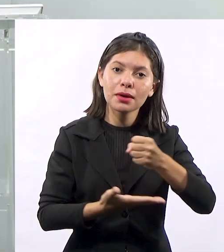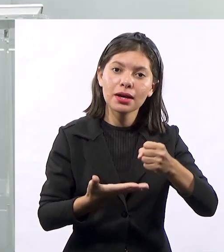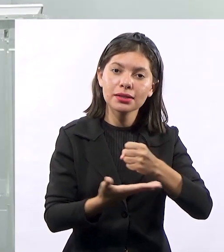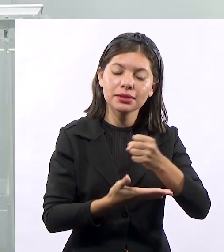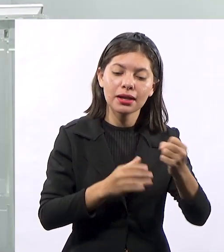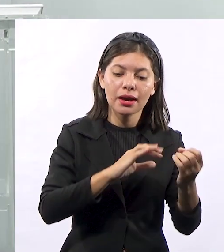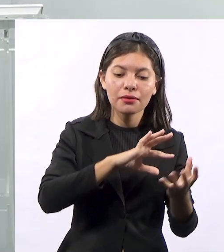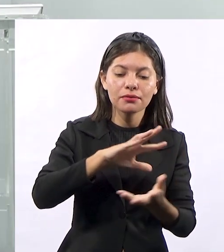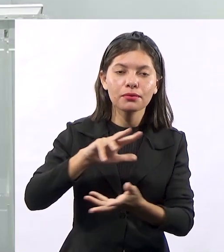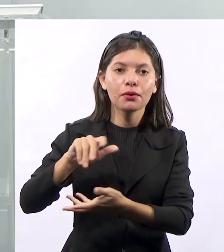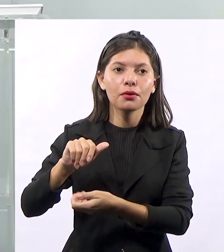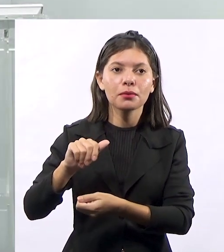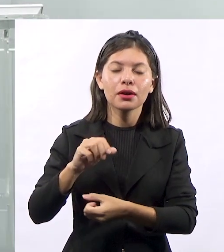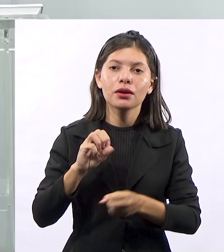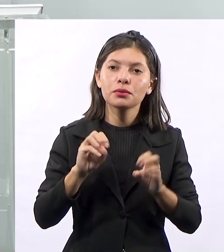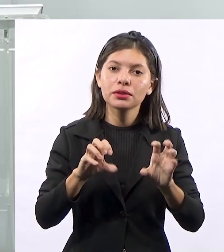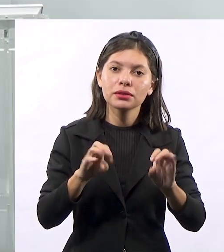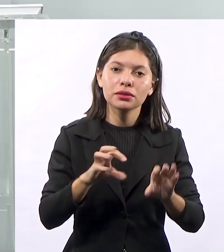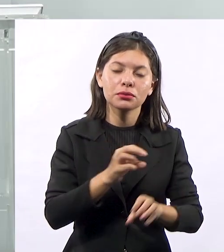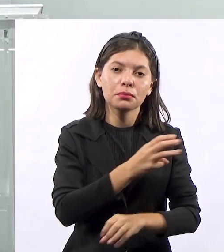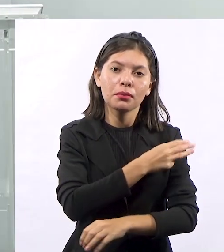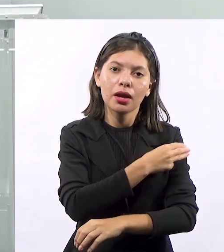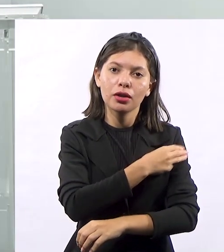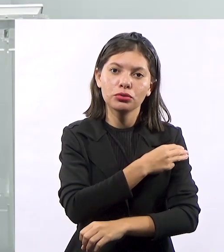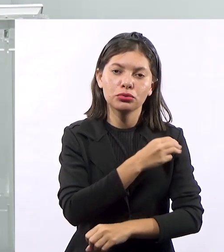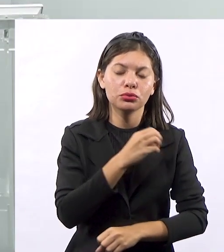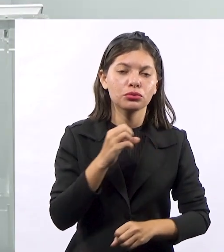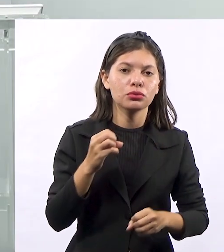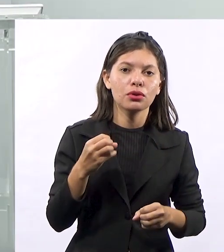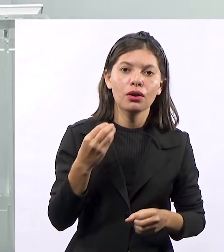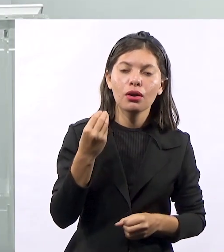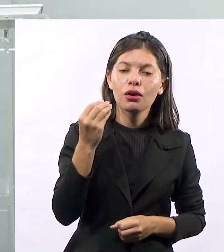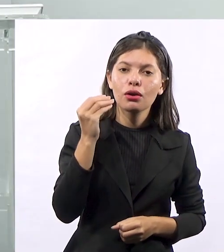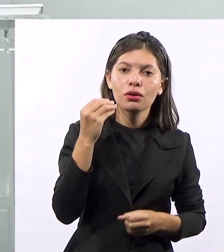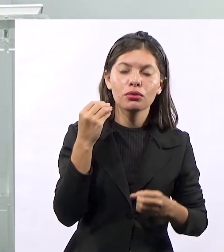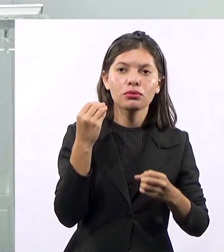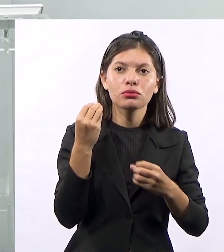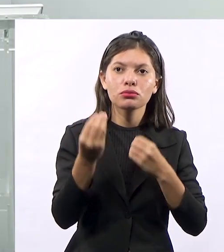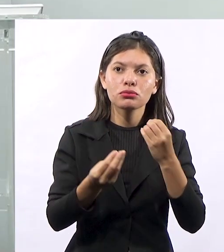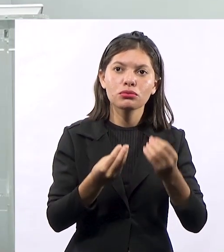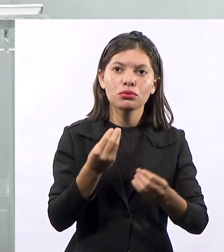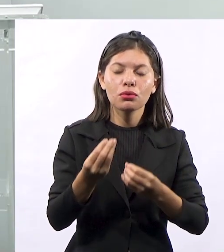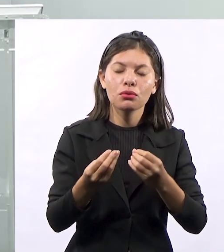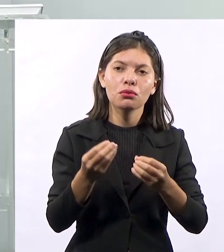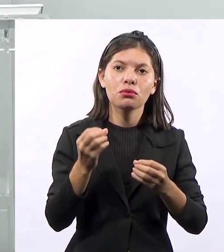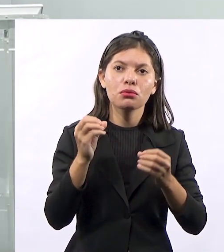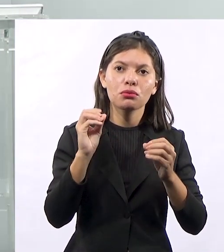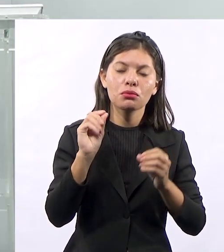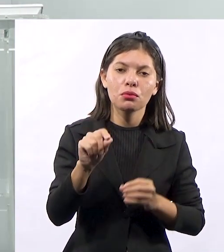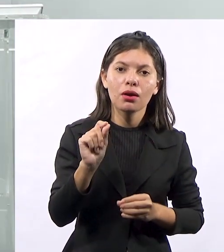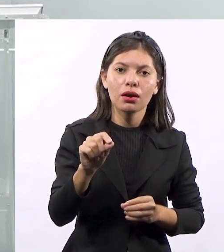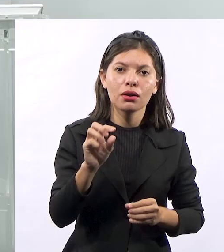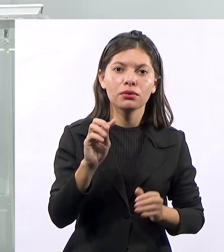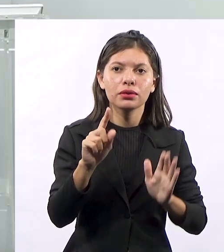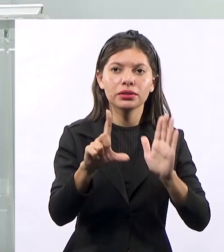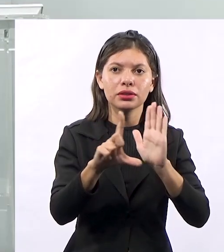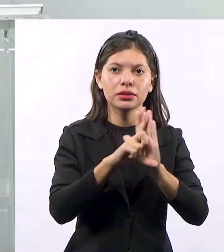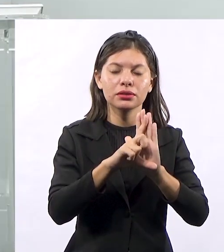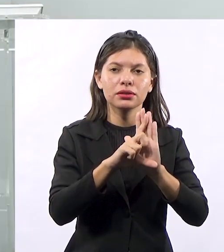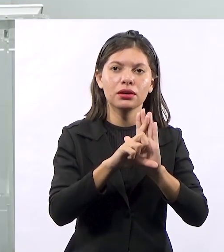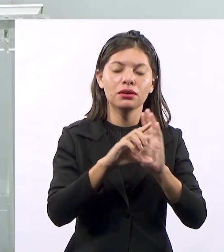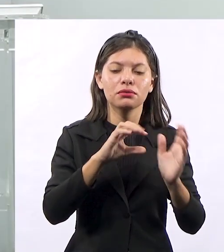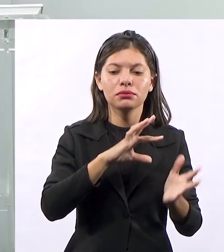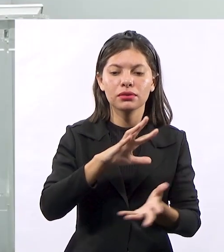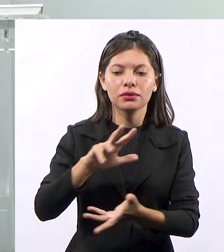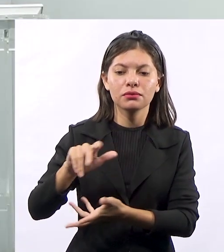são as estruturas base da reforma do ensino médio, por exemplo? Ou qual a legislação que ampara